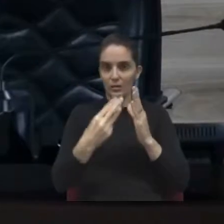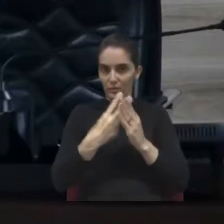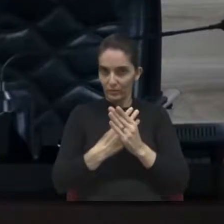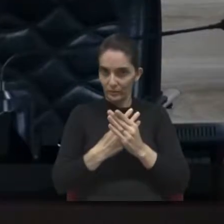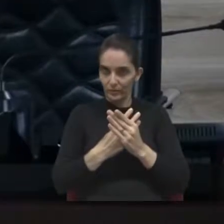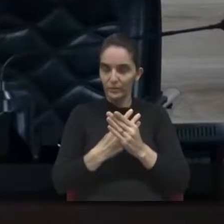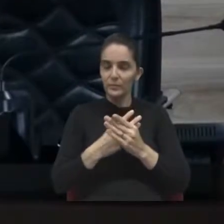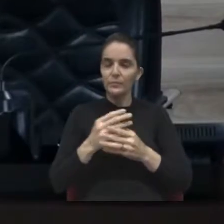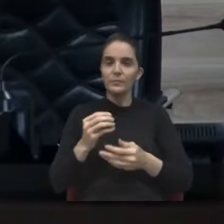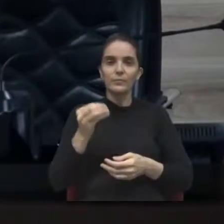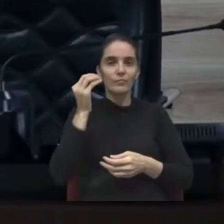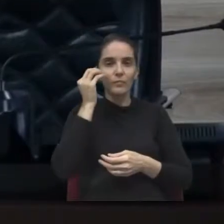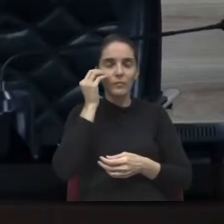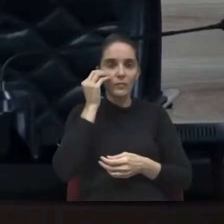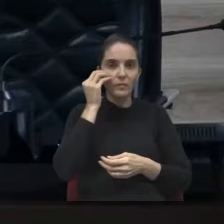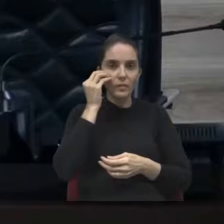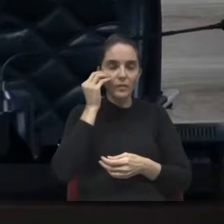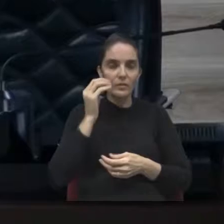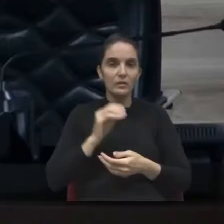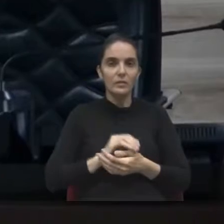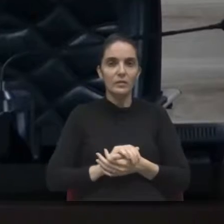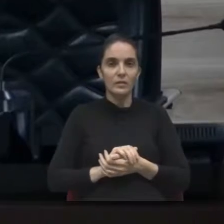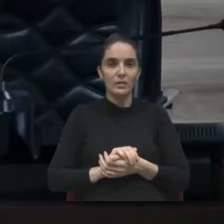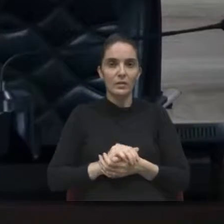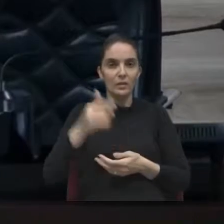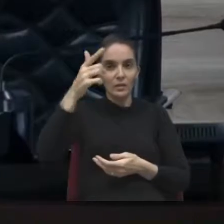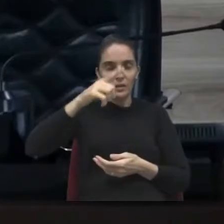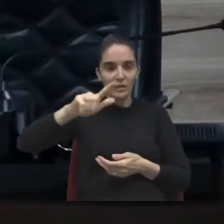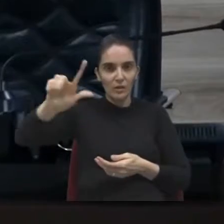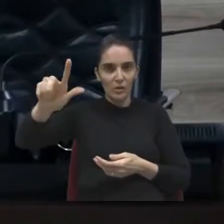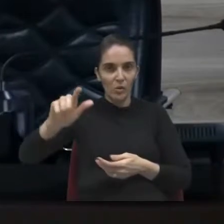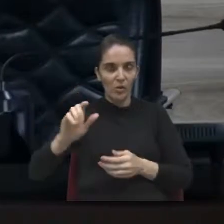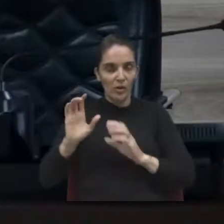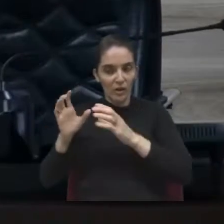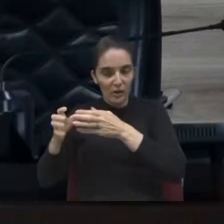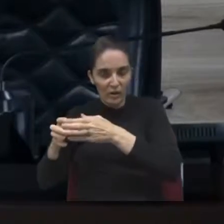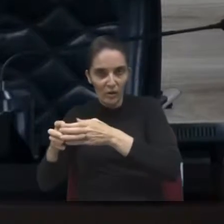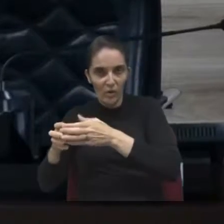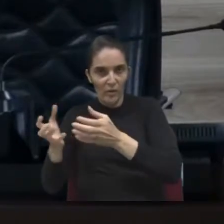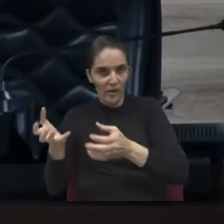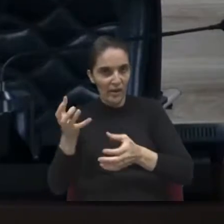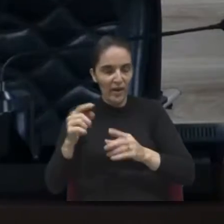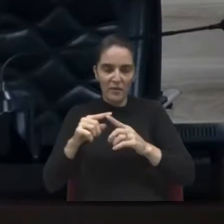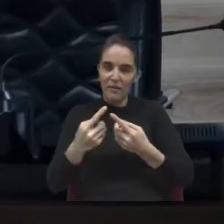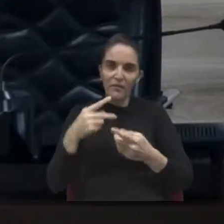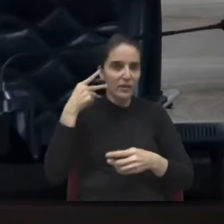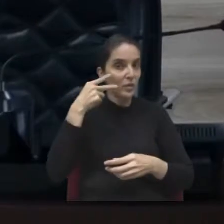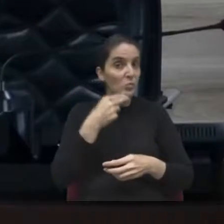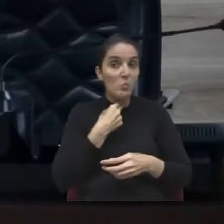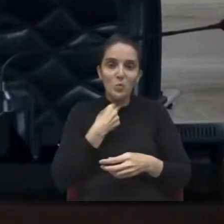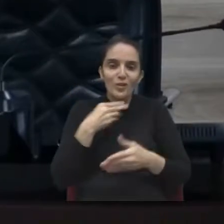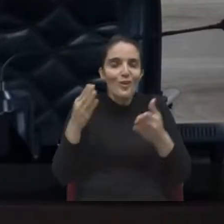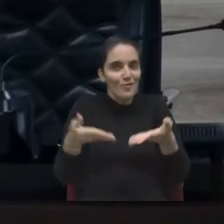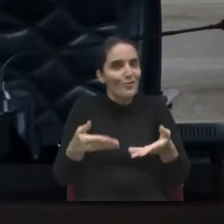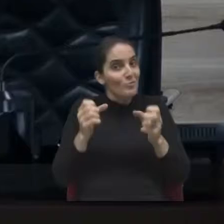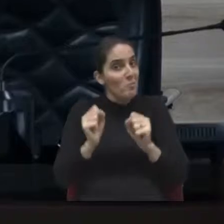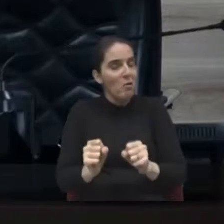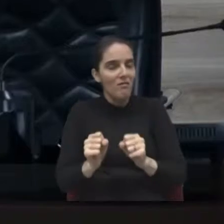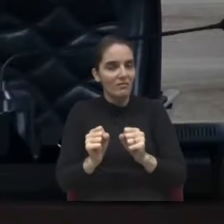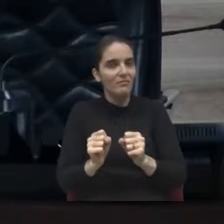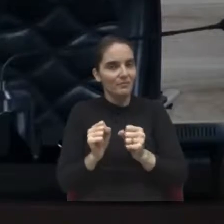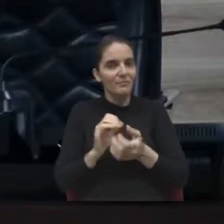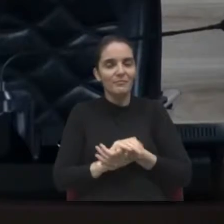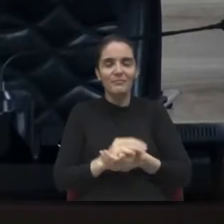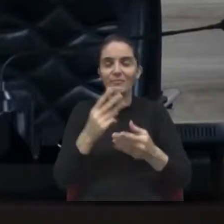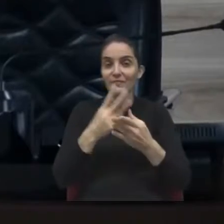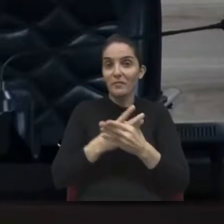fazer utilidade pública para outras entidades que pediam e não podiam. E hoje se torna realidade nessa casa,